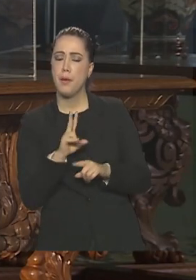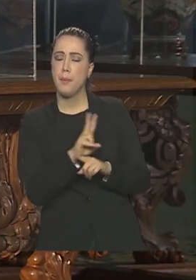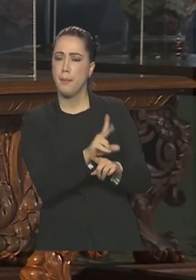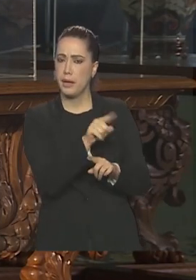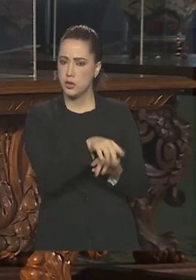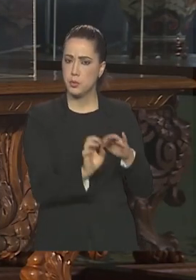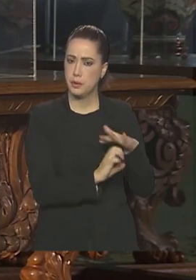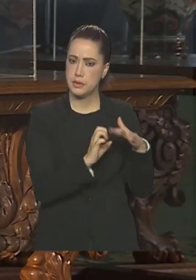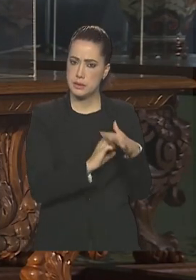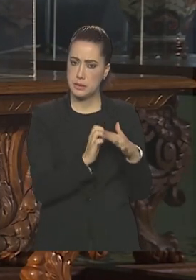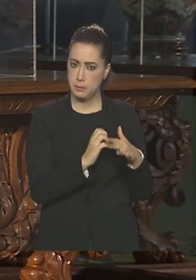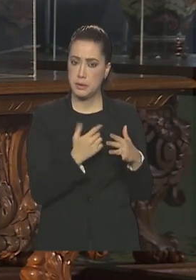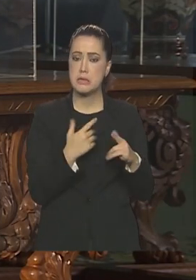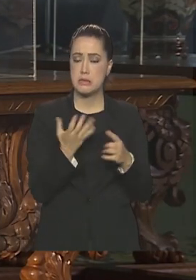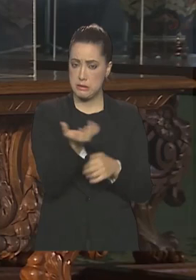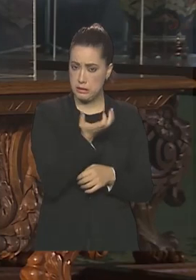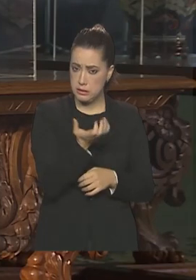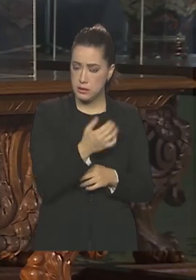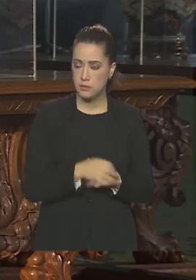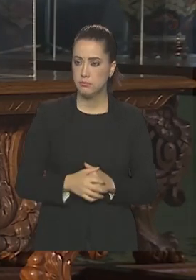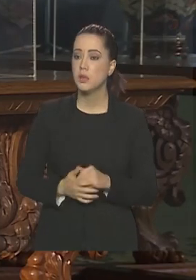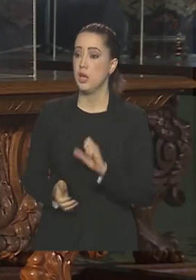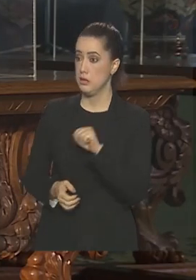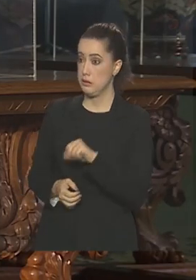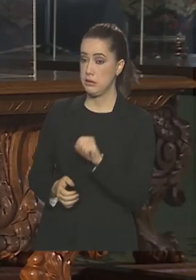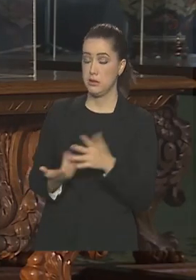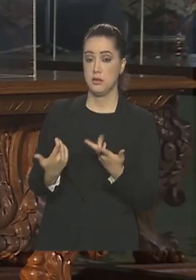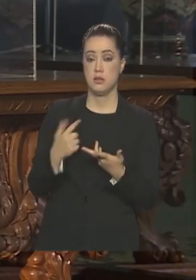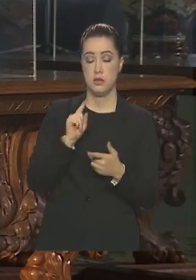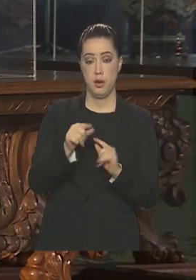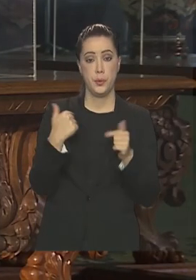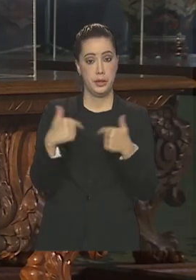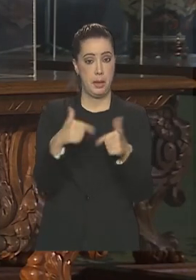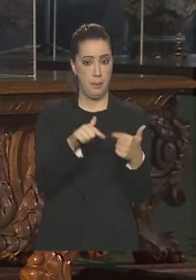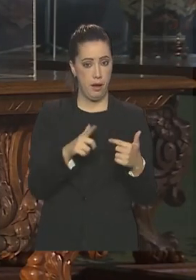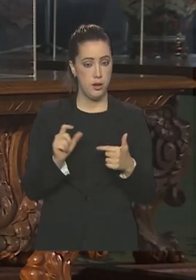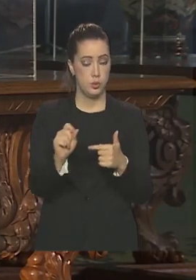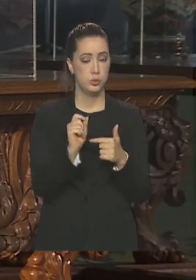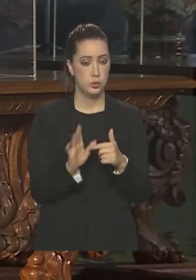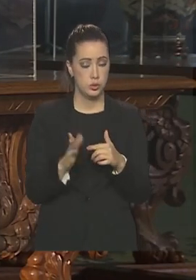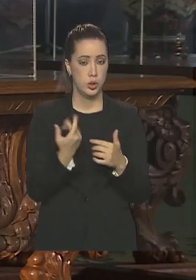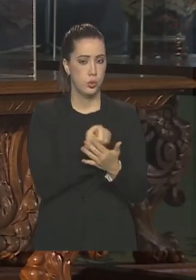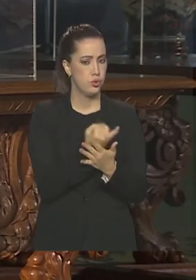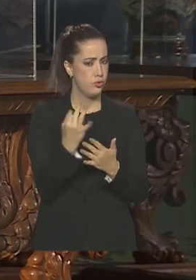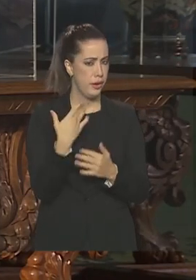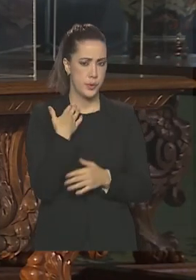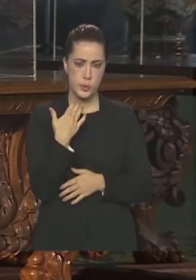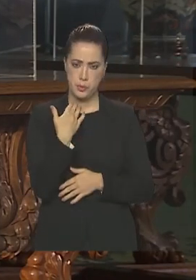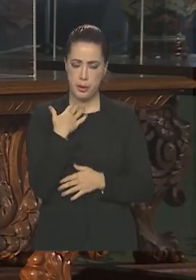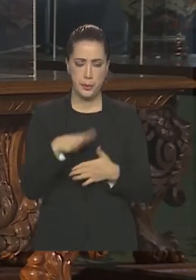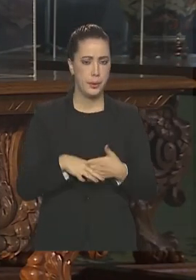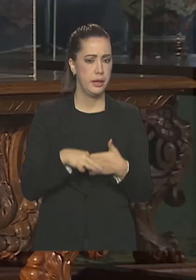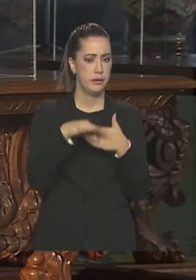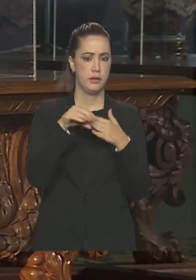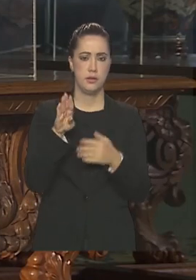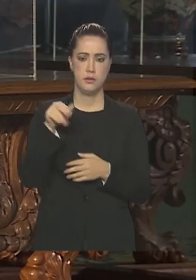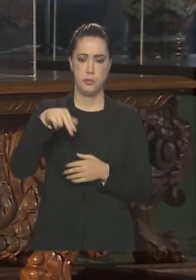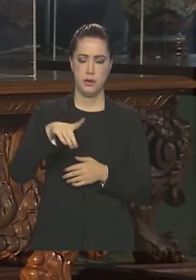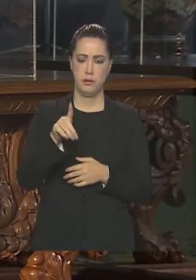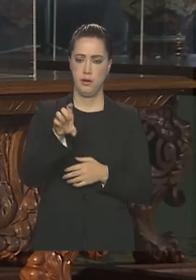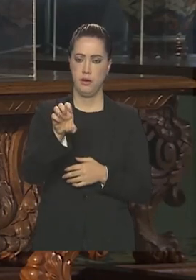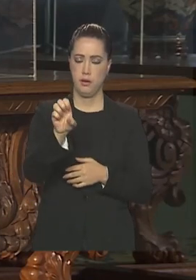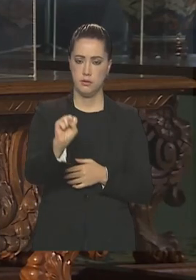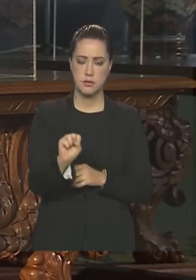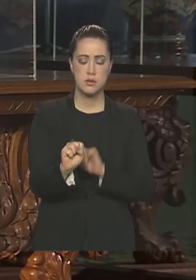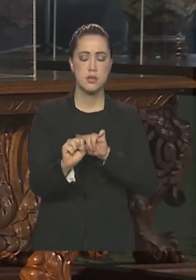às distribuidoras que aderirem. Exatamente. É uma operação de crédito celebrada com um pool de bancos, coordenado pelo BNDES,